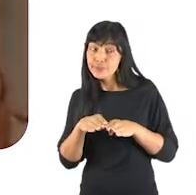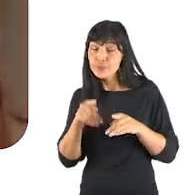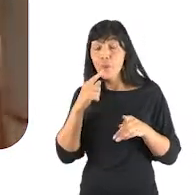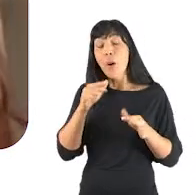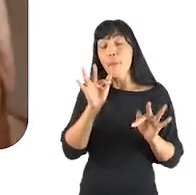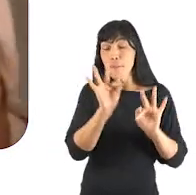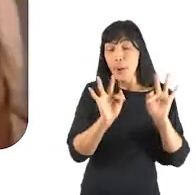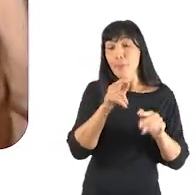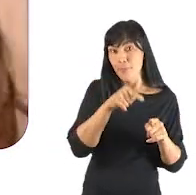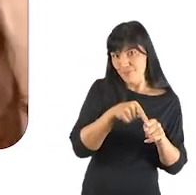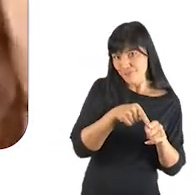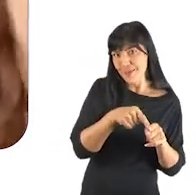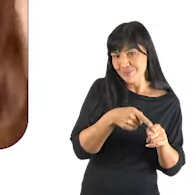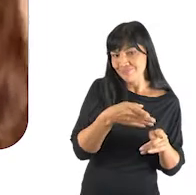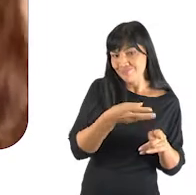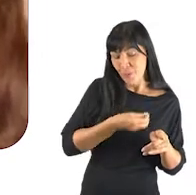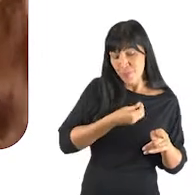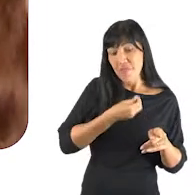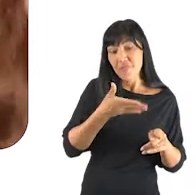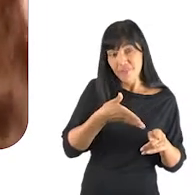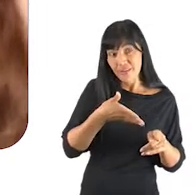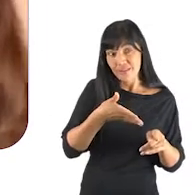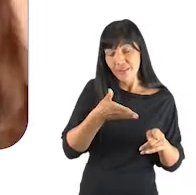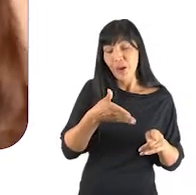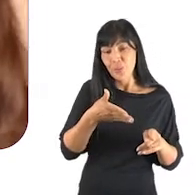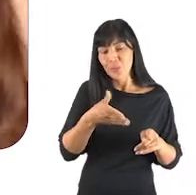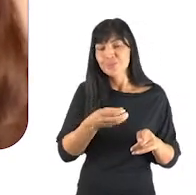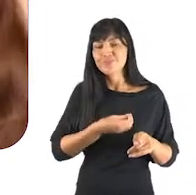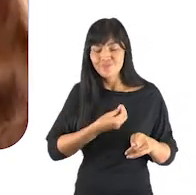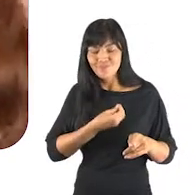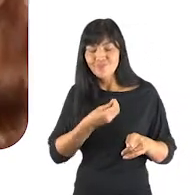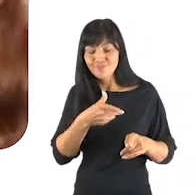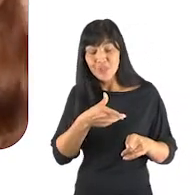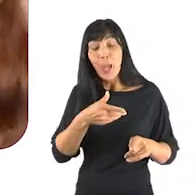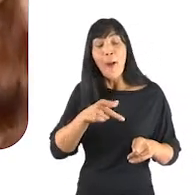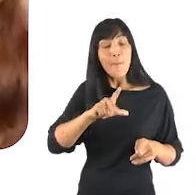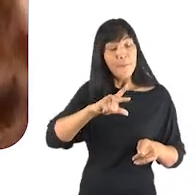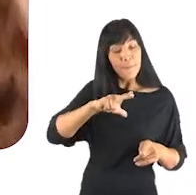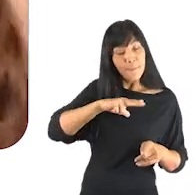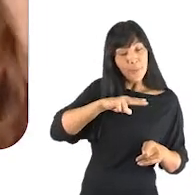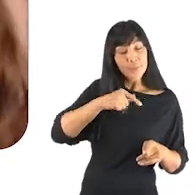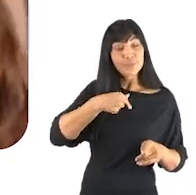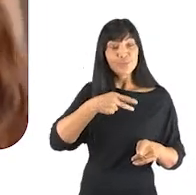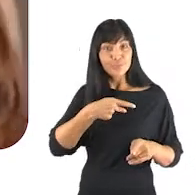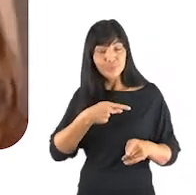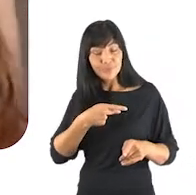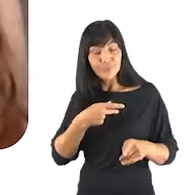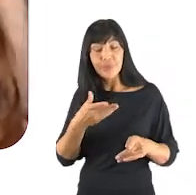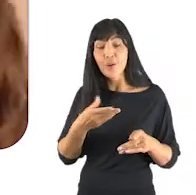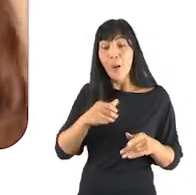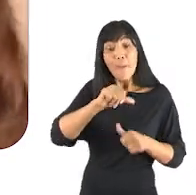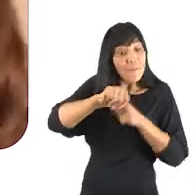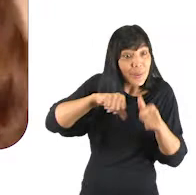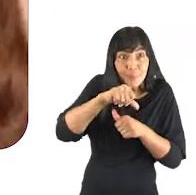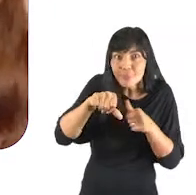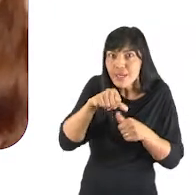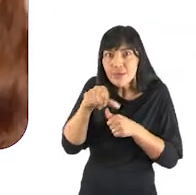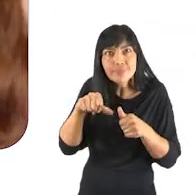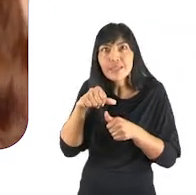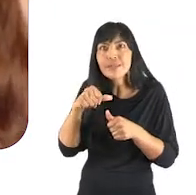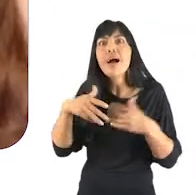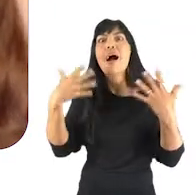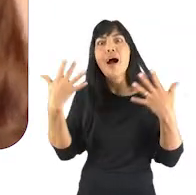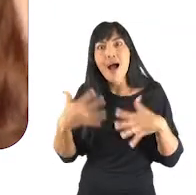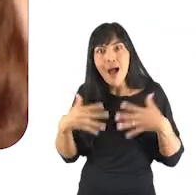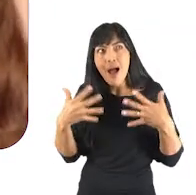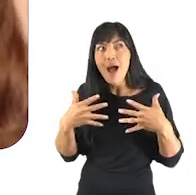vista tecnológico, né, que nós estamos vivendo mesmo na nossa vida pessoal uma transformação incrível do